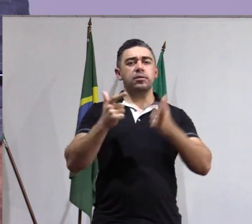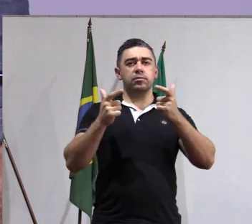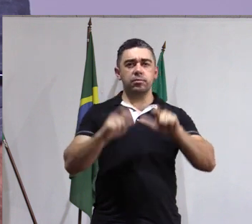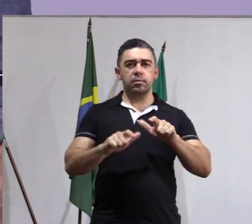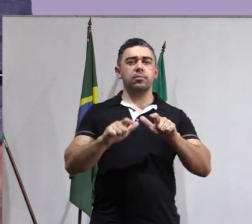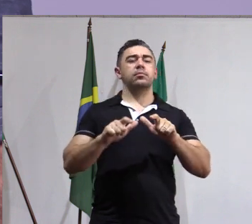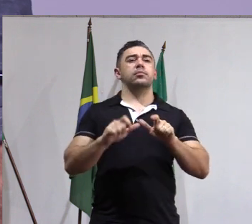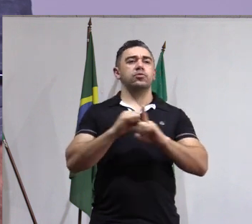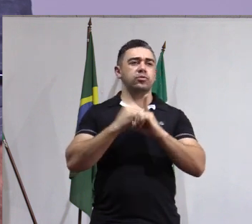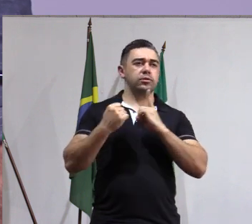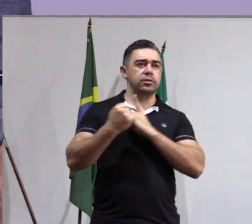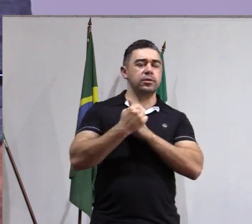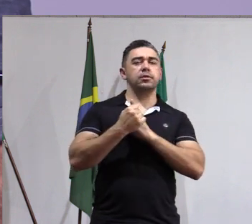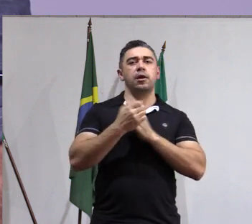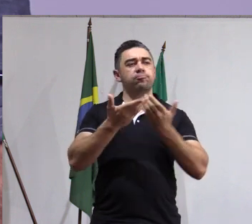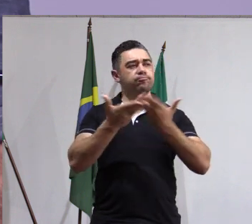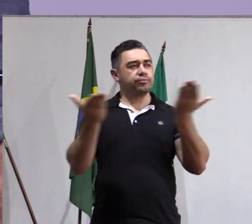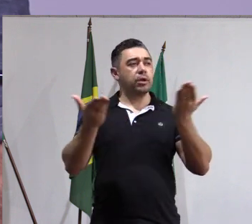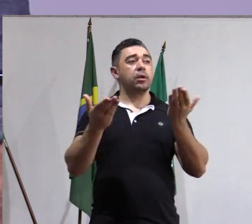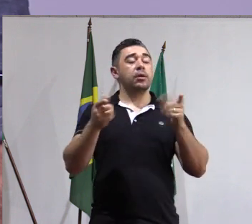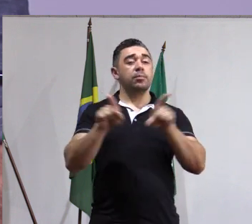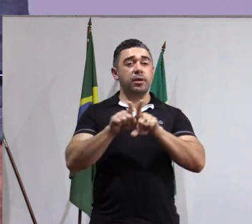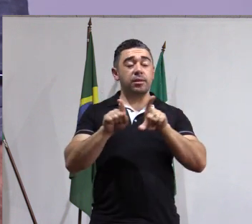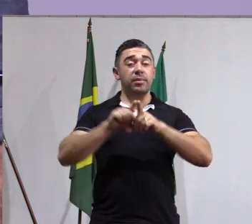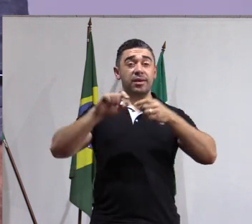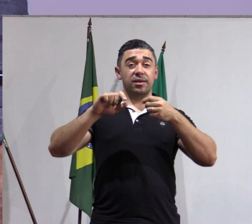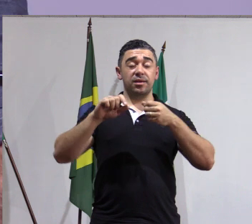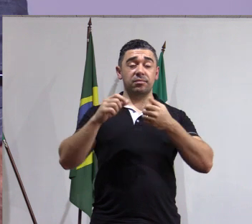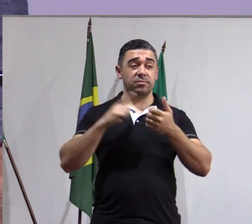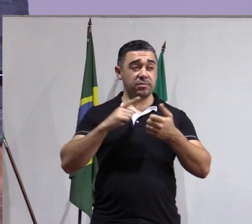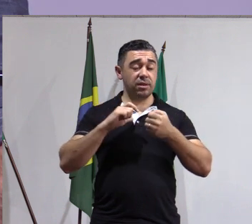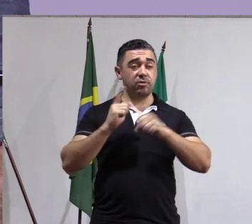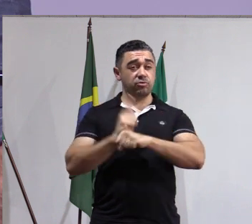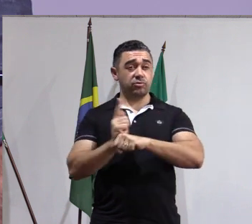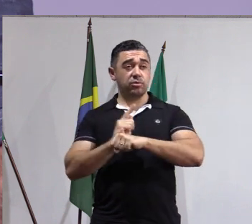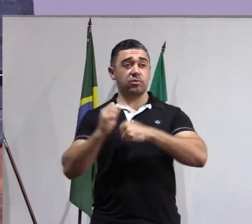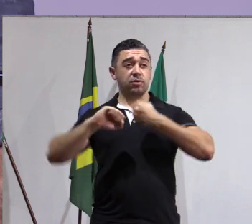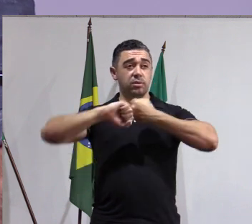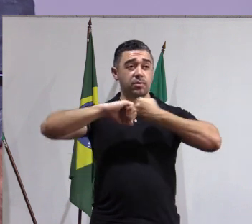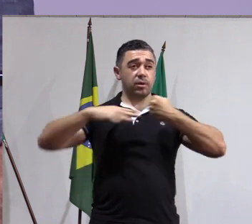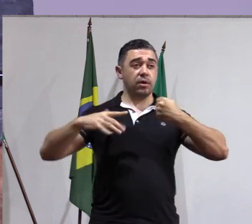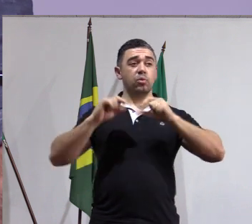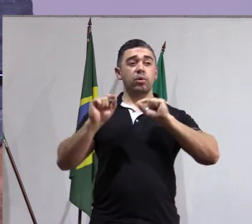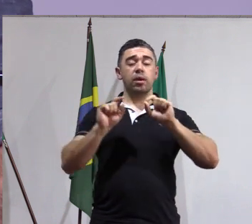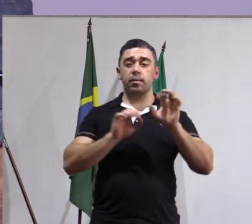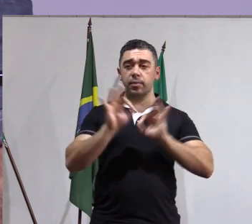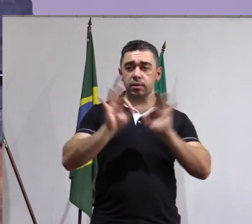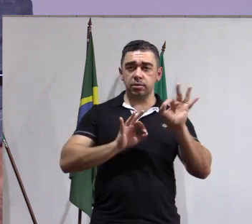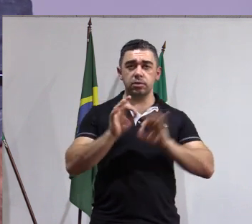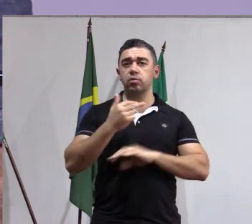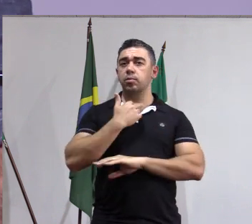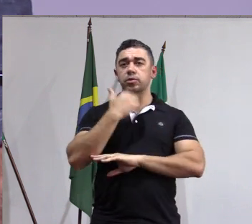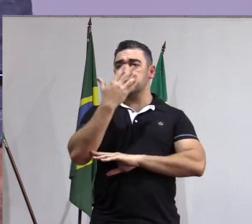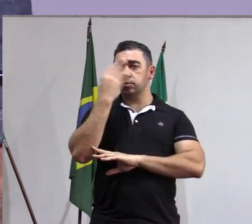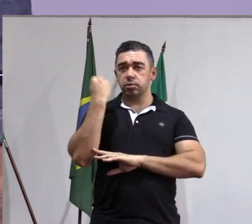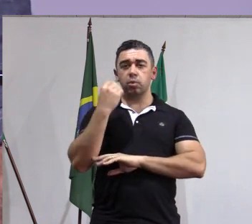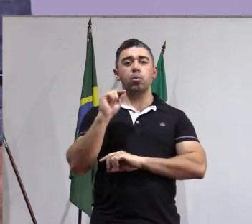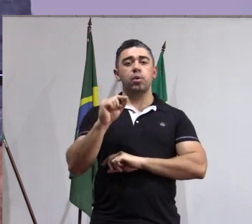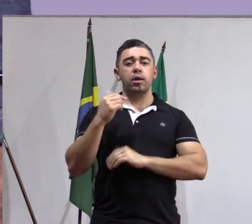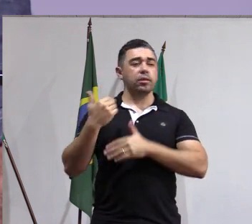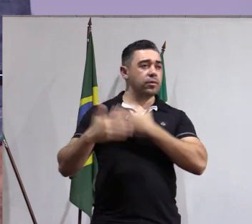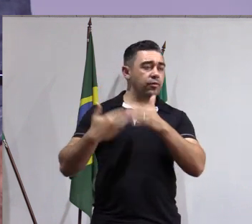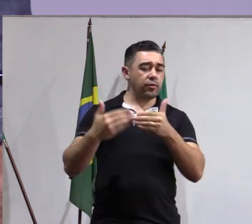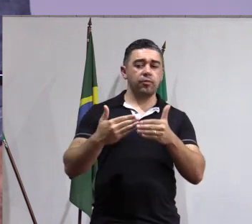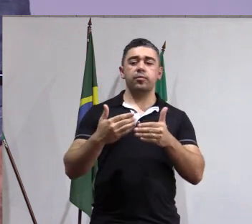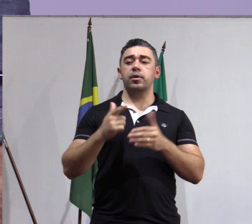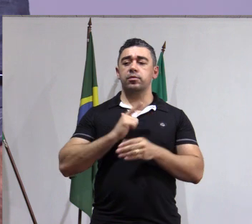civil. Mas a gestão democrática também se concretiza no planejamento, onde não podemos esquecer que os planos de desenvolvimento